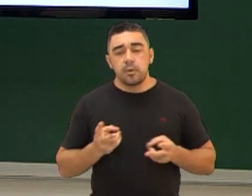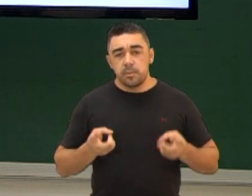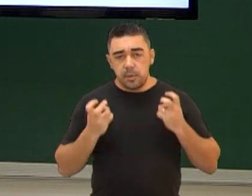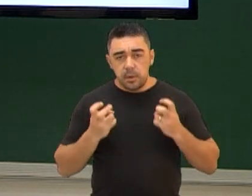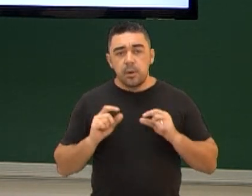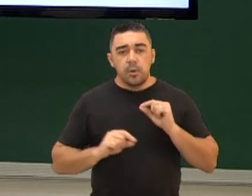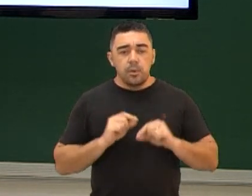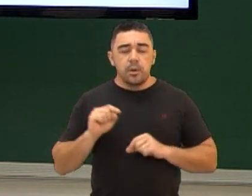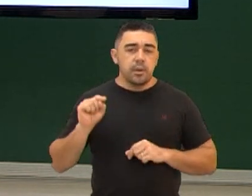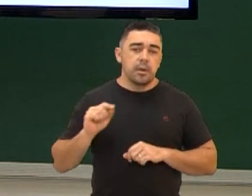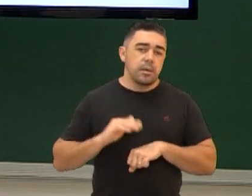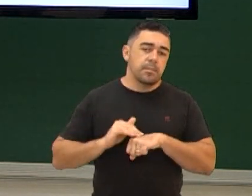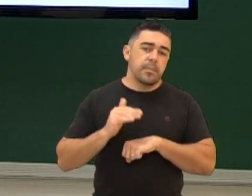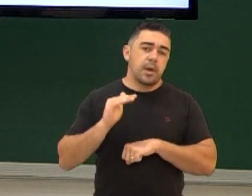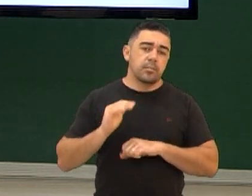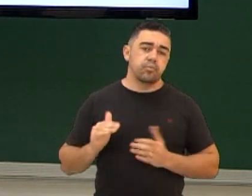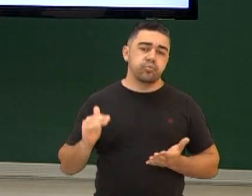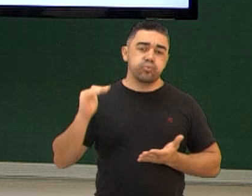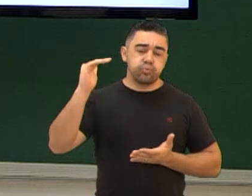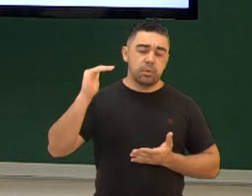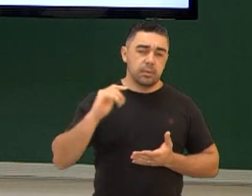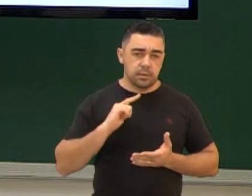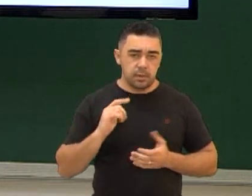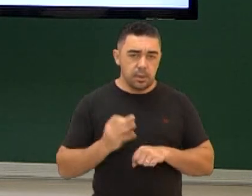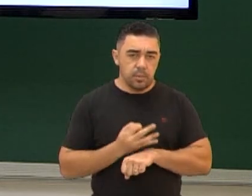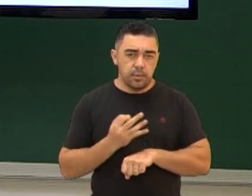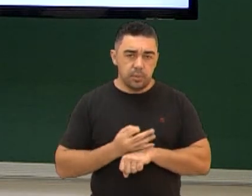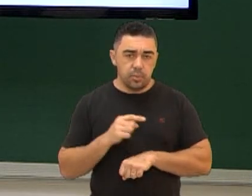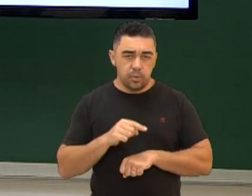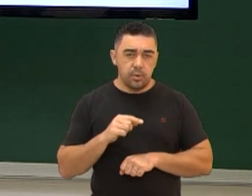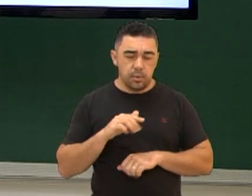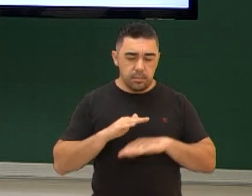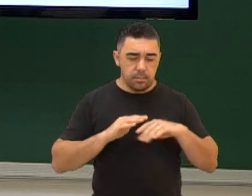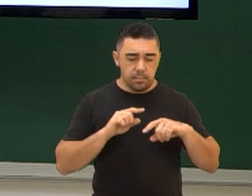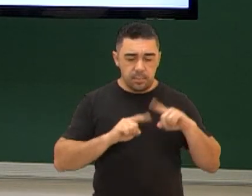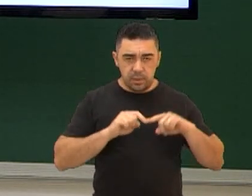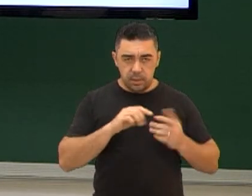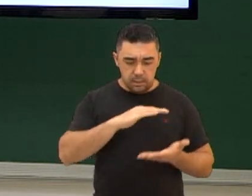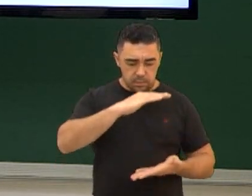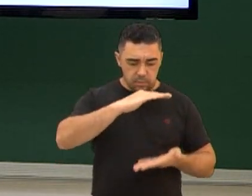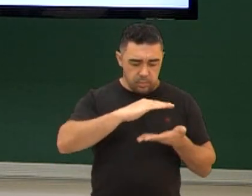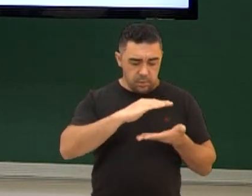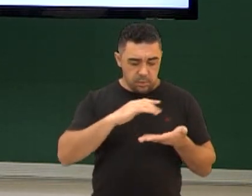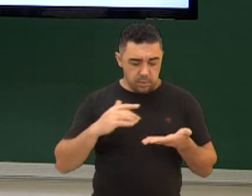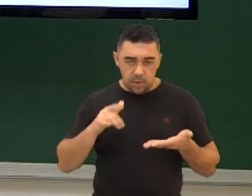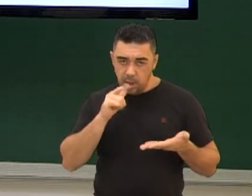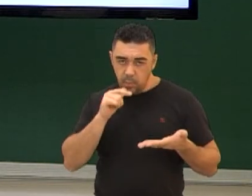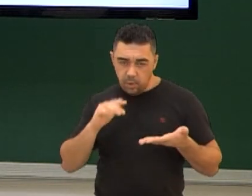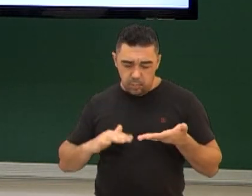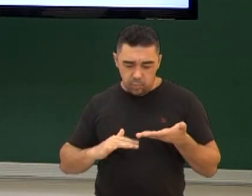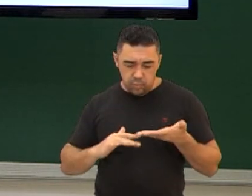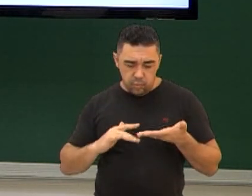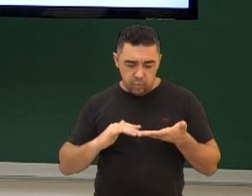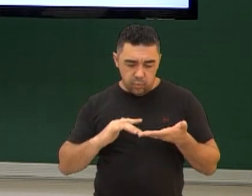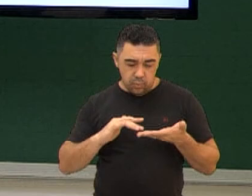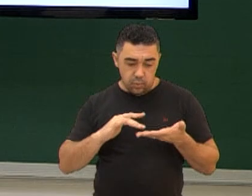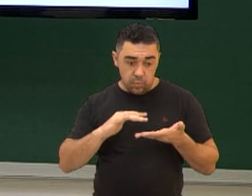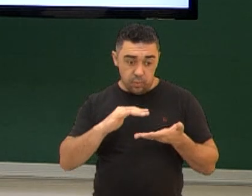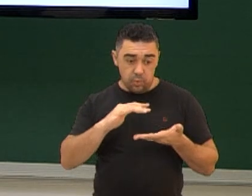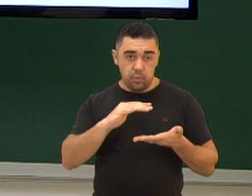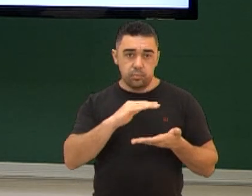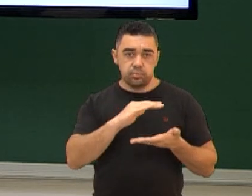percebeu é que a capacitância aumentou, né? Então o material ali recebeu a água ela